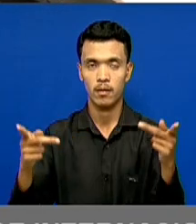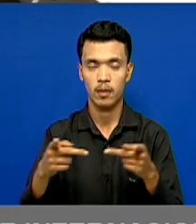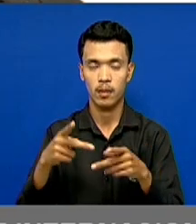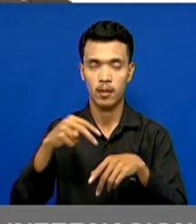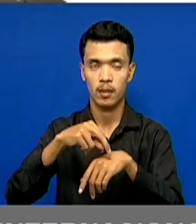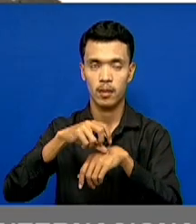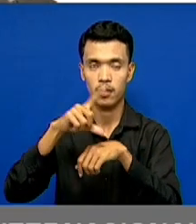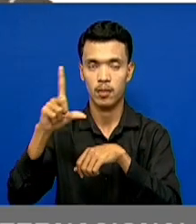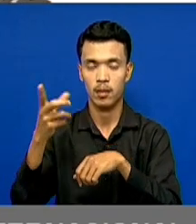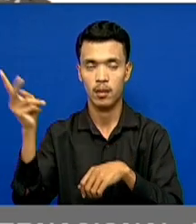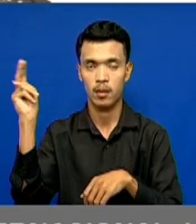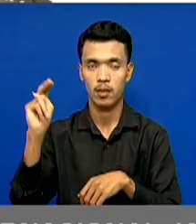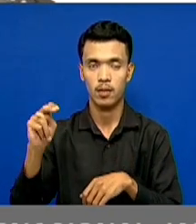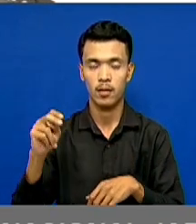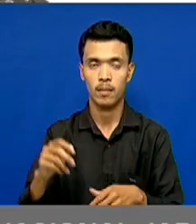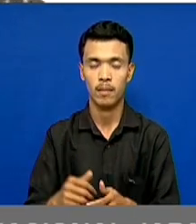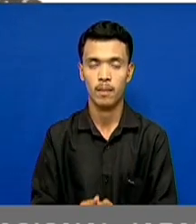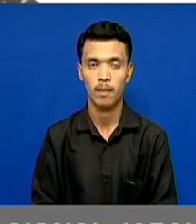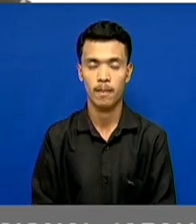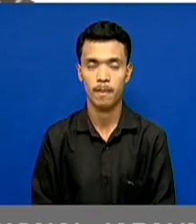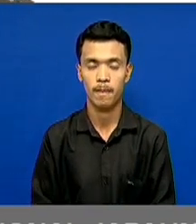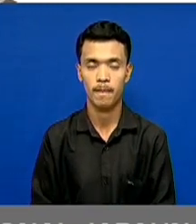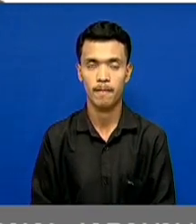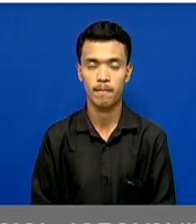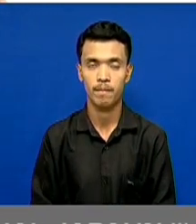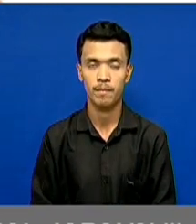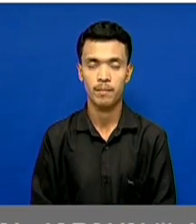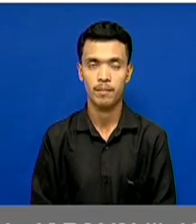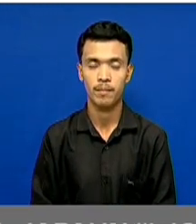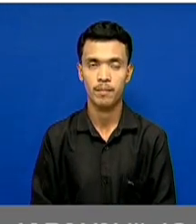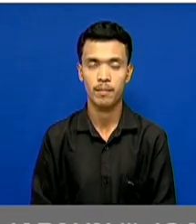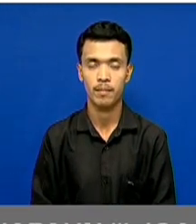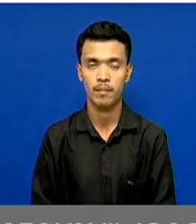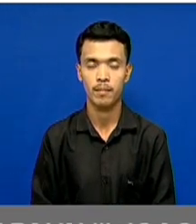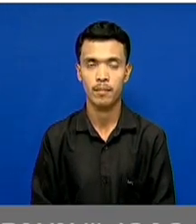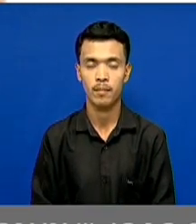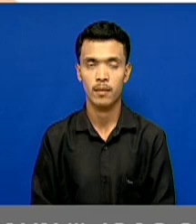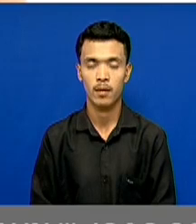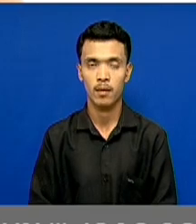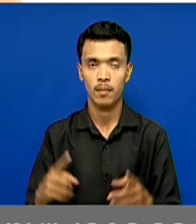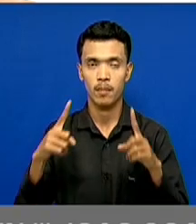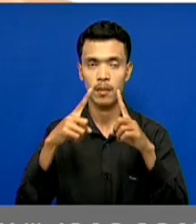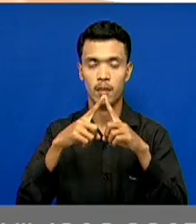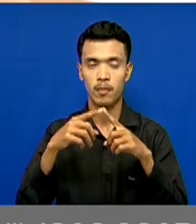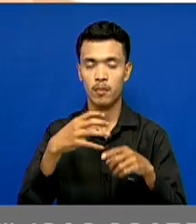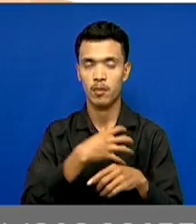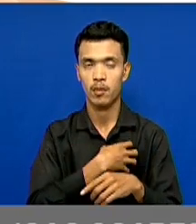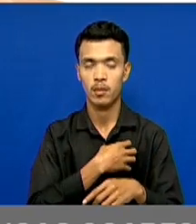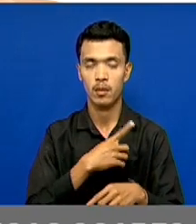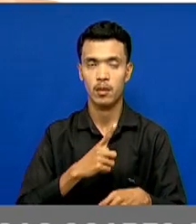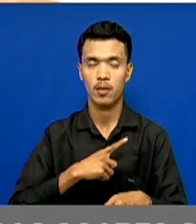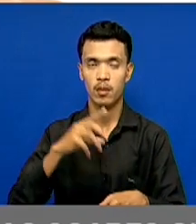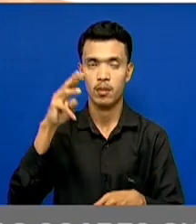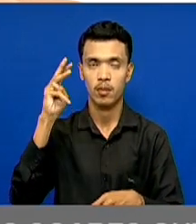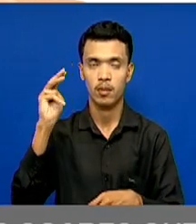hauni autoridade itafono instrusaun ba parte komponente ya nesan Polisia Nasional, Municipio Lautem,